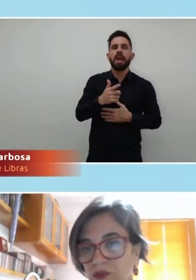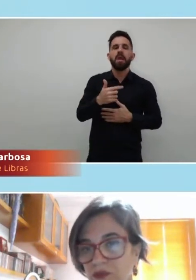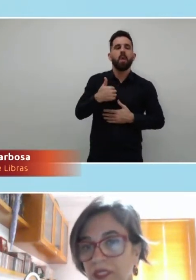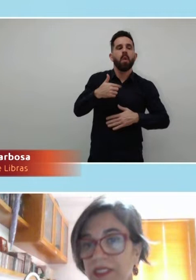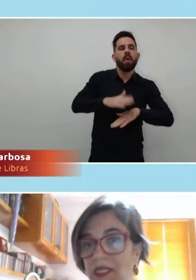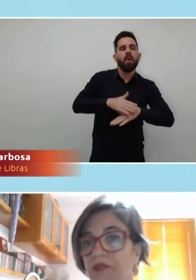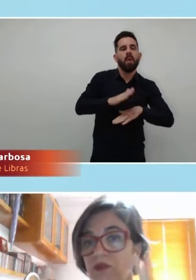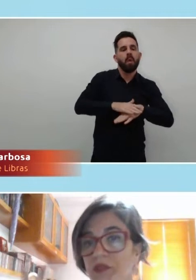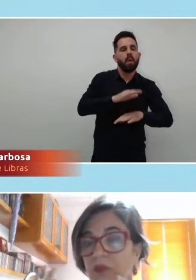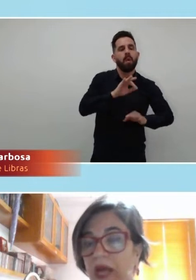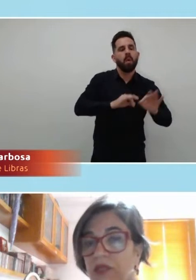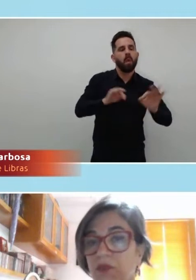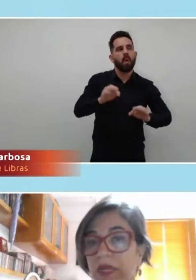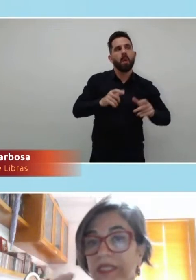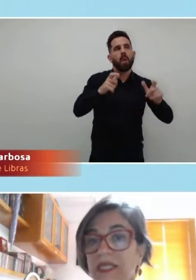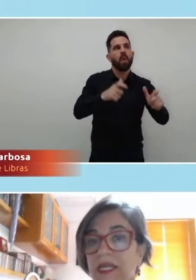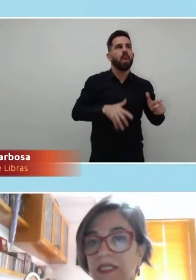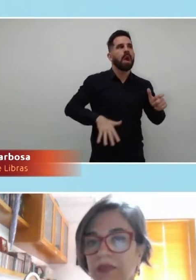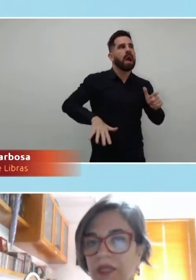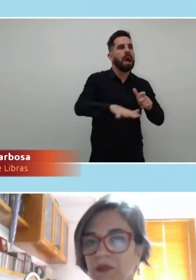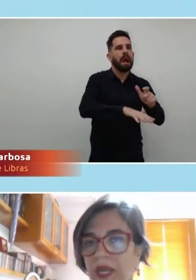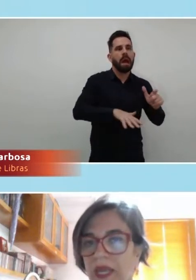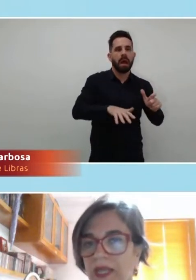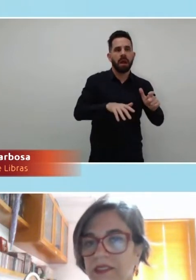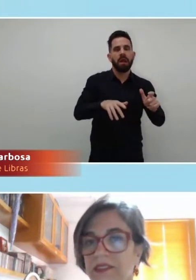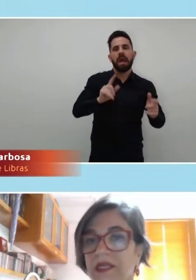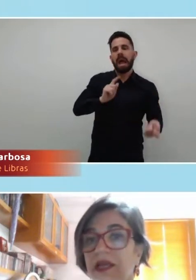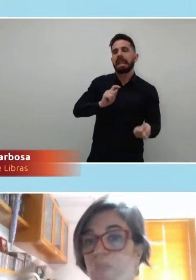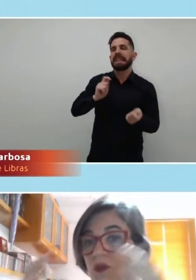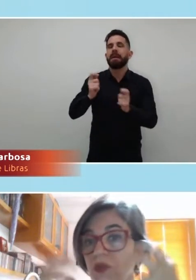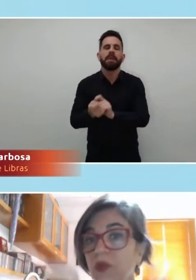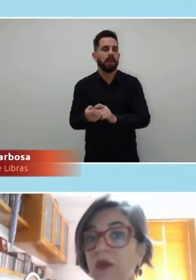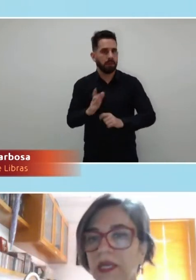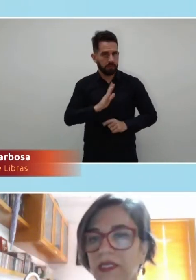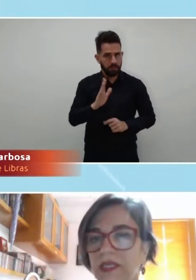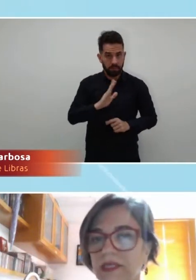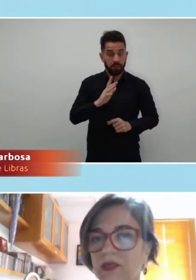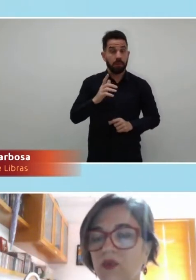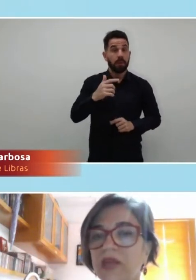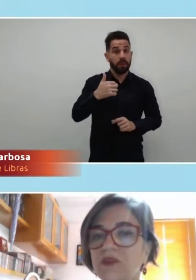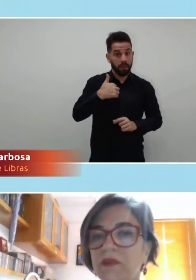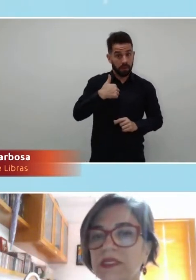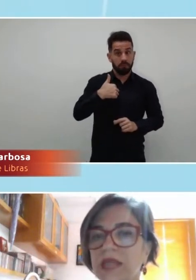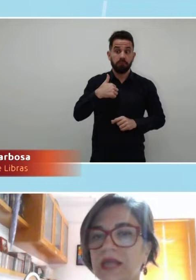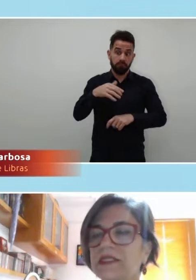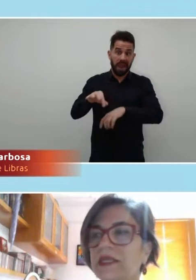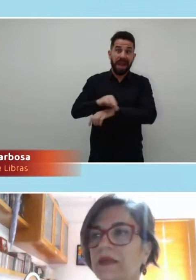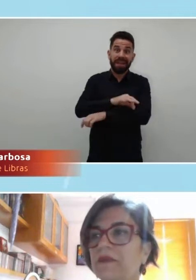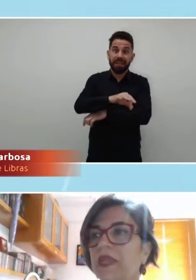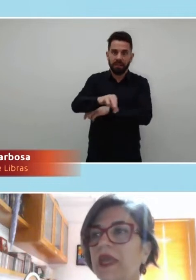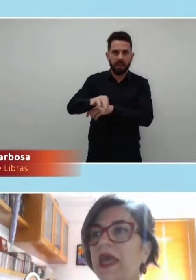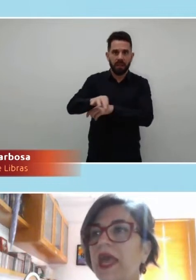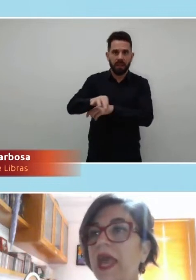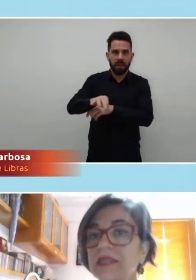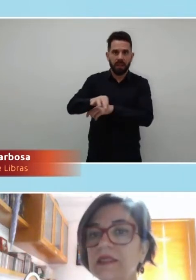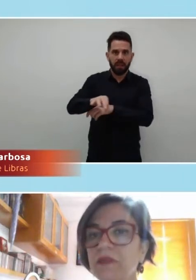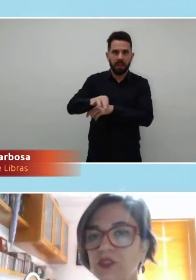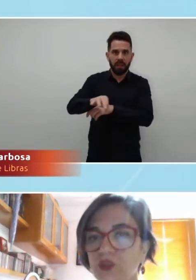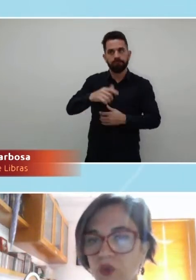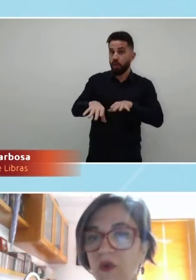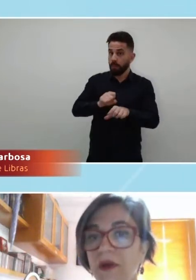espaço, desenhando um espaço para ser adaptado para elas. Quando eu, arquiteta, começo a pensar assim,